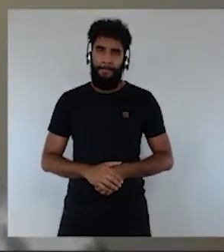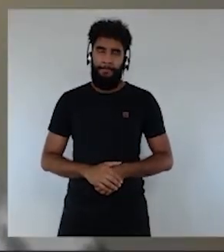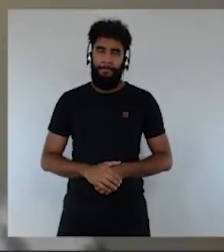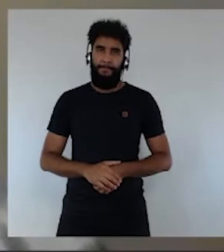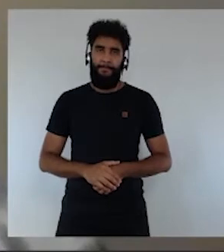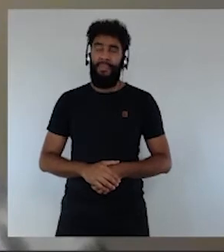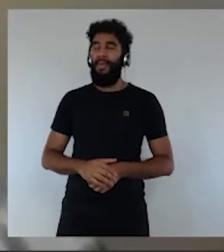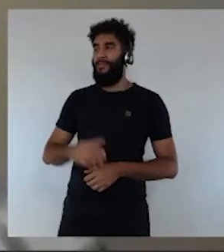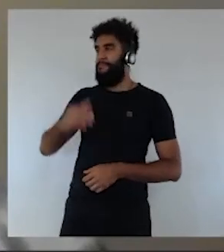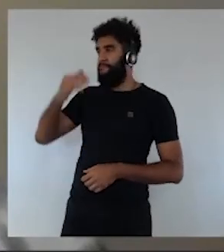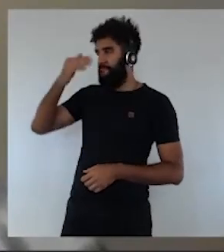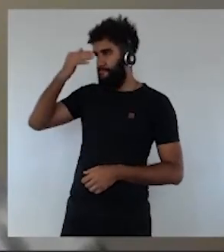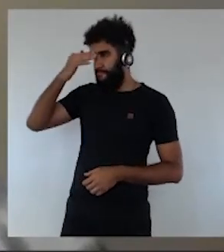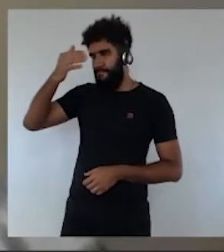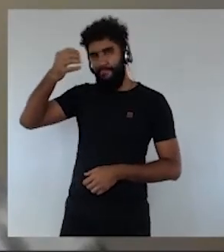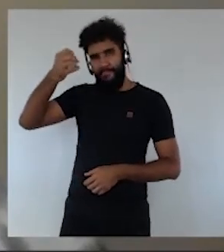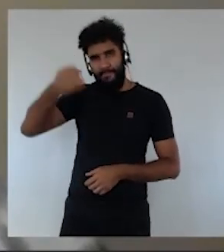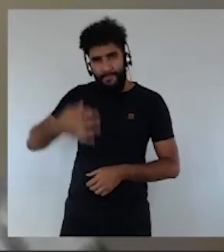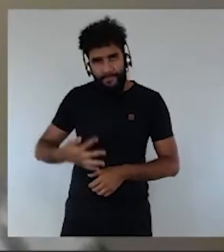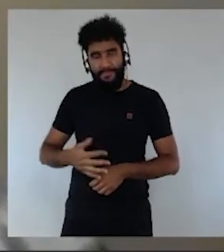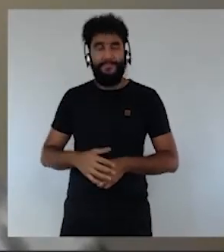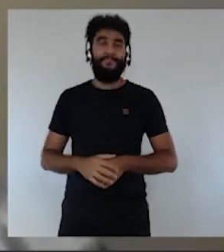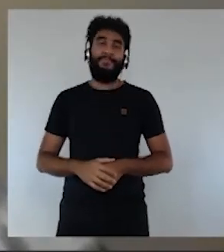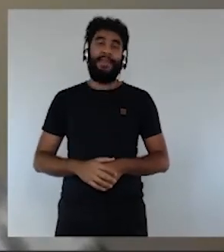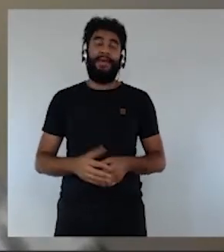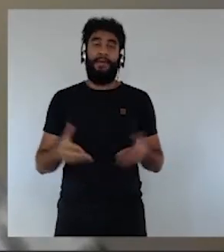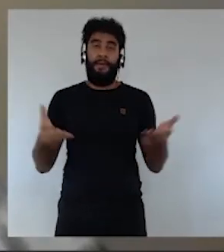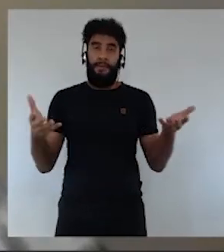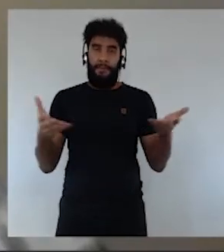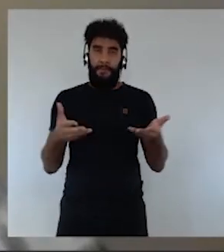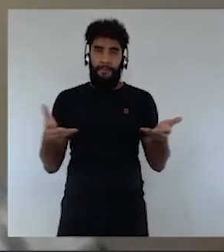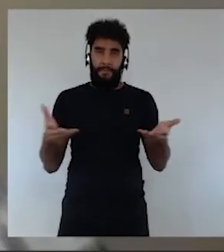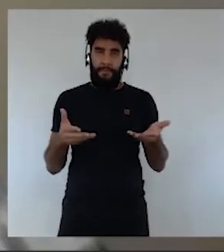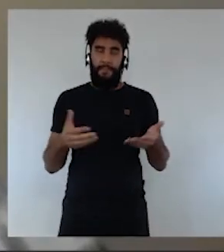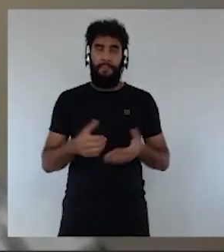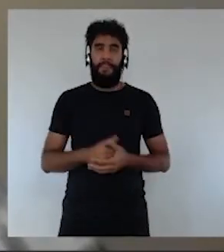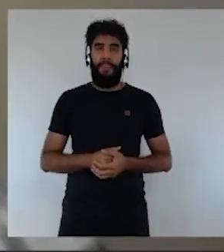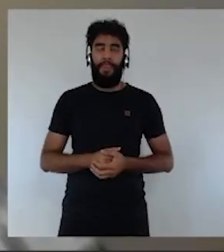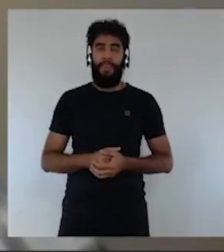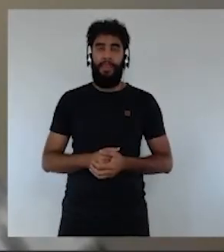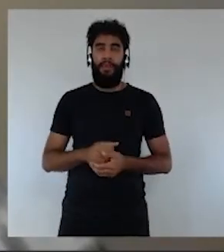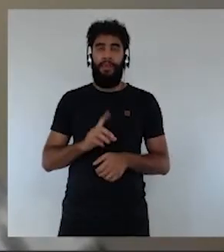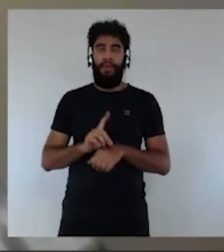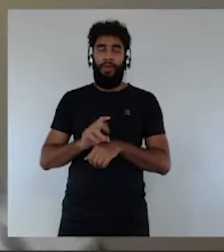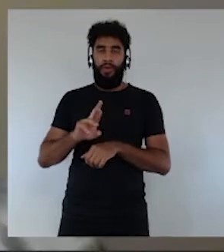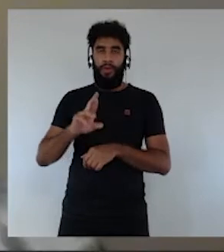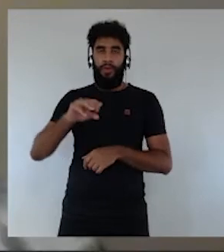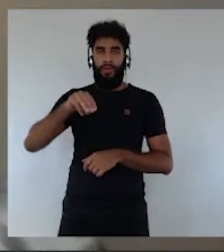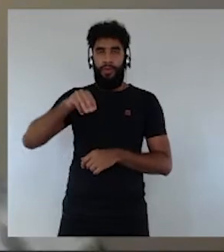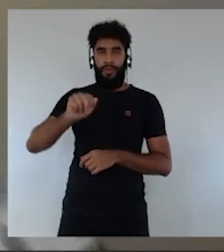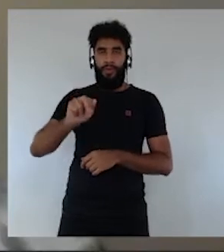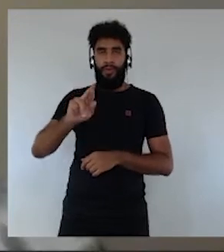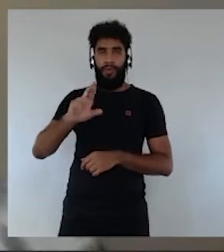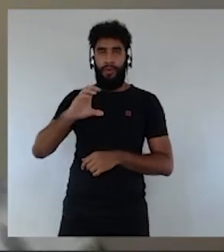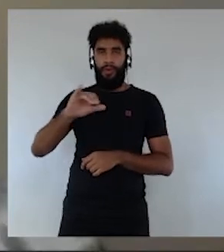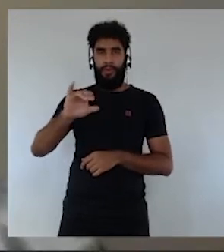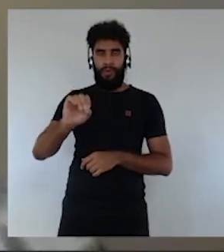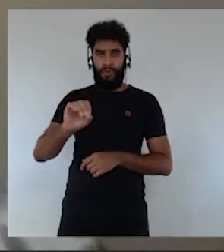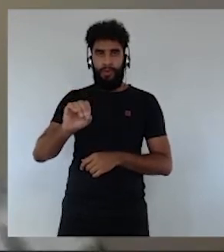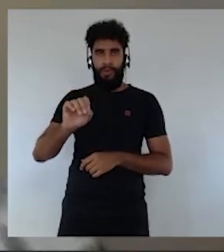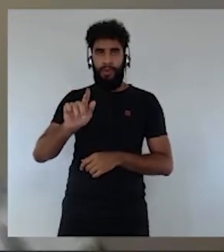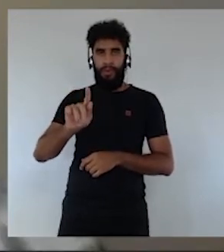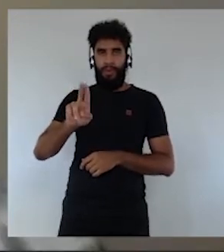Obrigado pela sua explanação. E agora passamos a palavra para o doutor Márcio Guimarães.